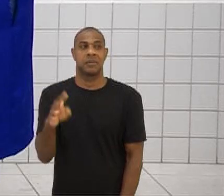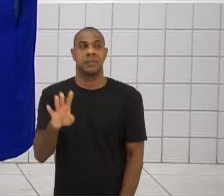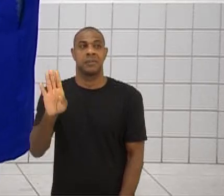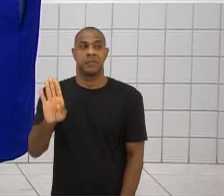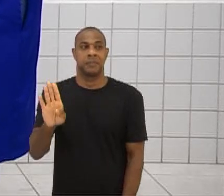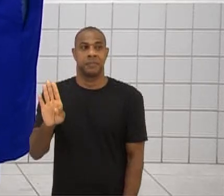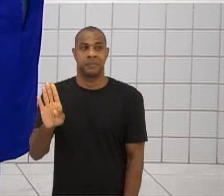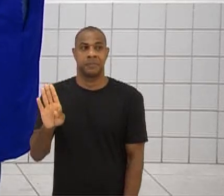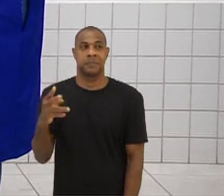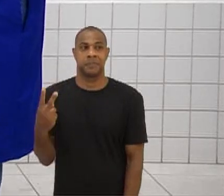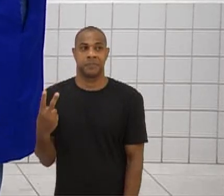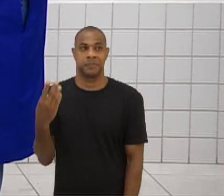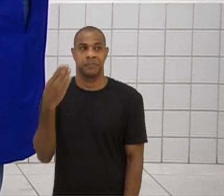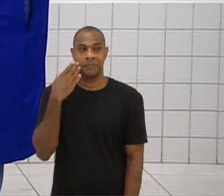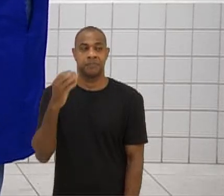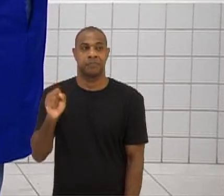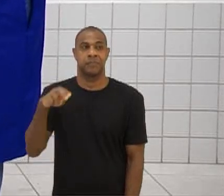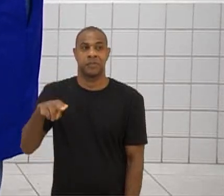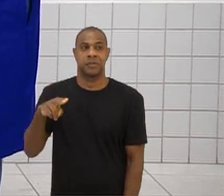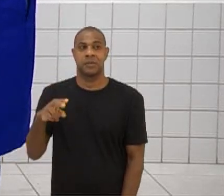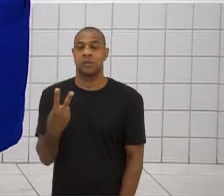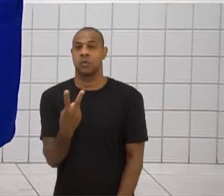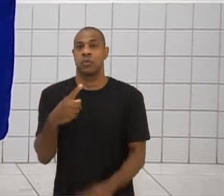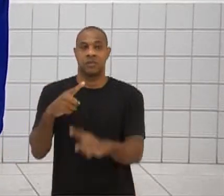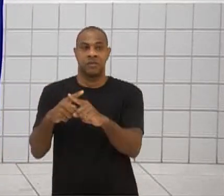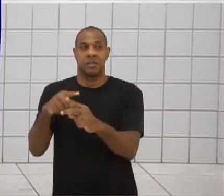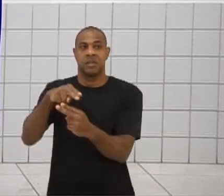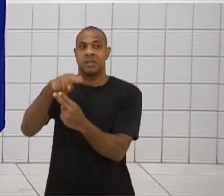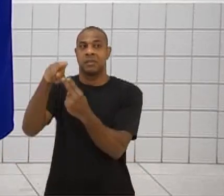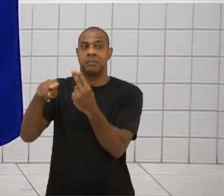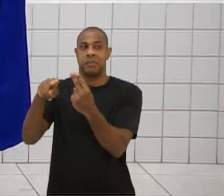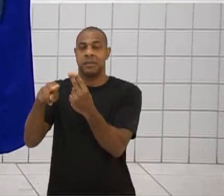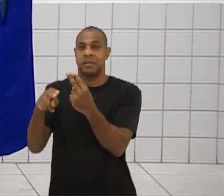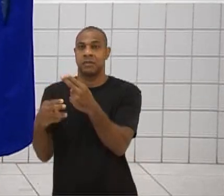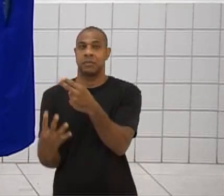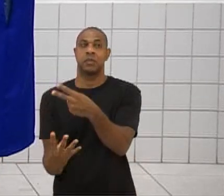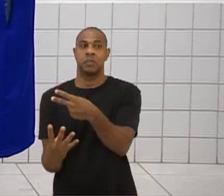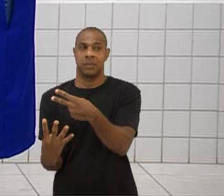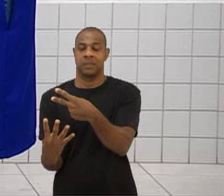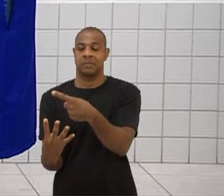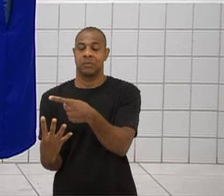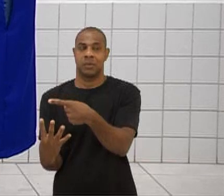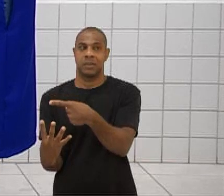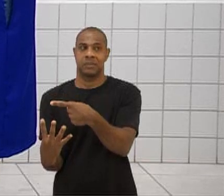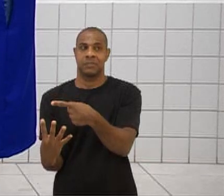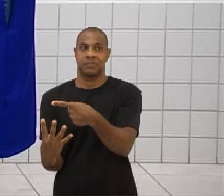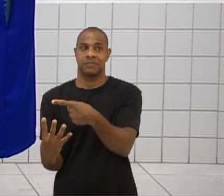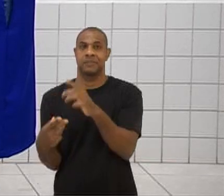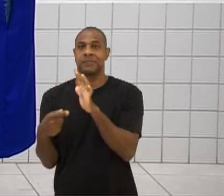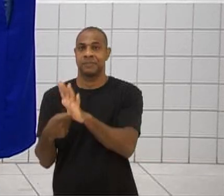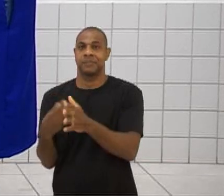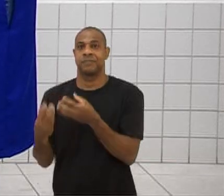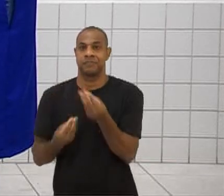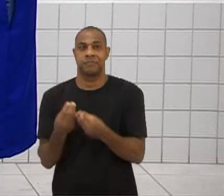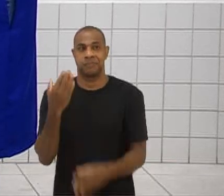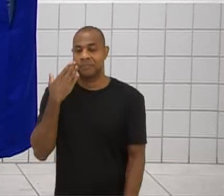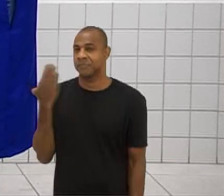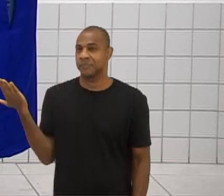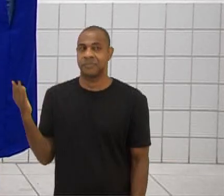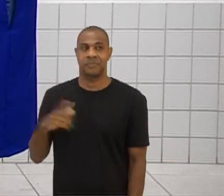engano. 2 vezes π sobre 4 é igual a 2. Para frente, para a gente mostrar a continha,